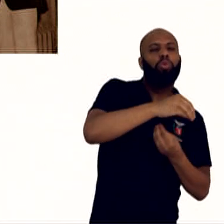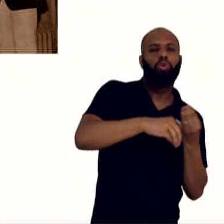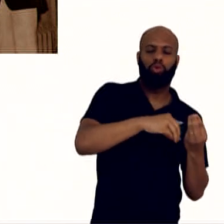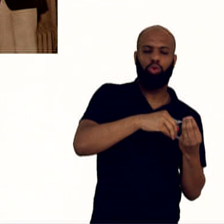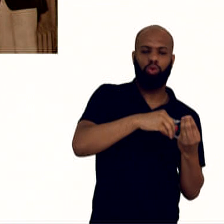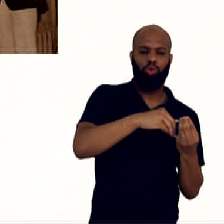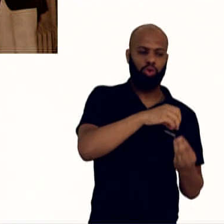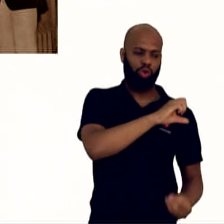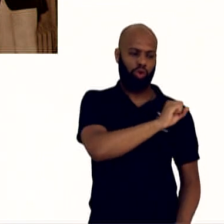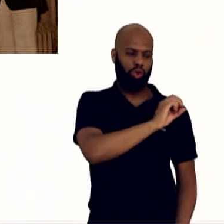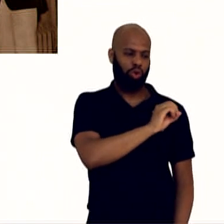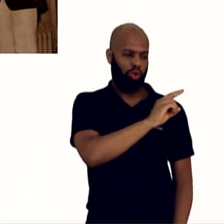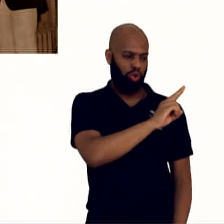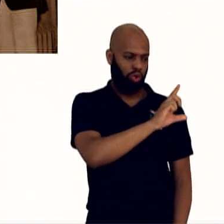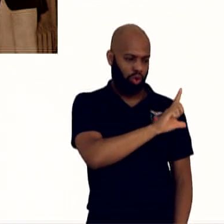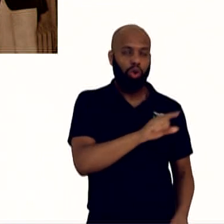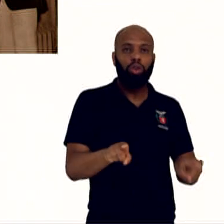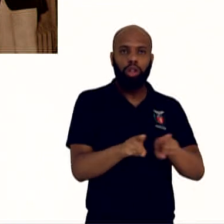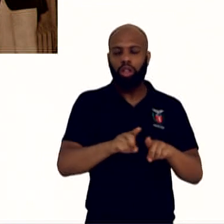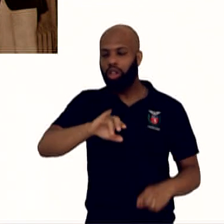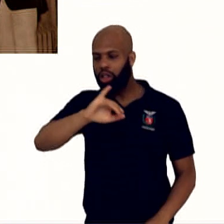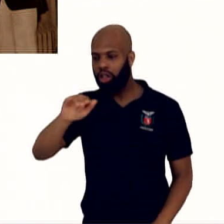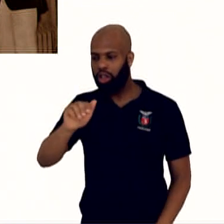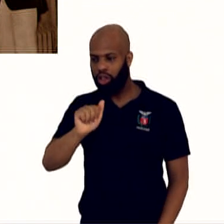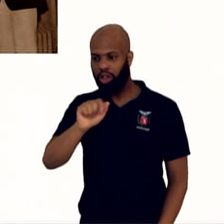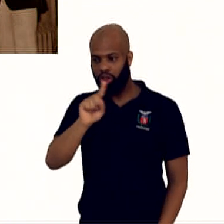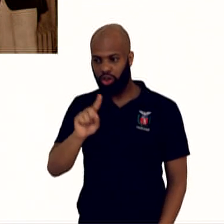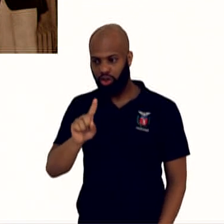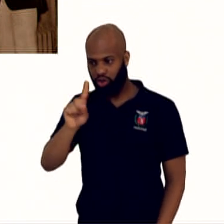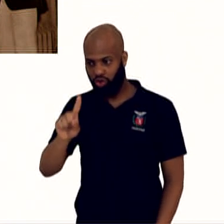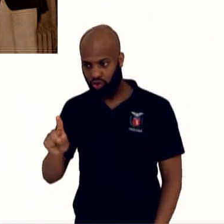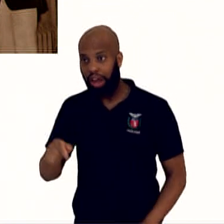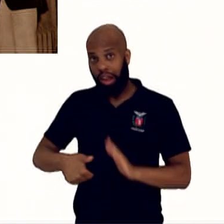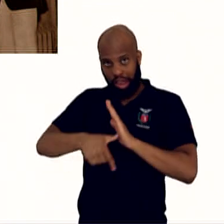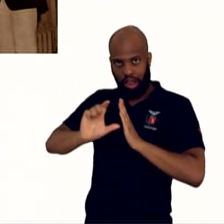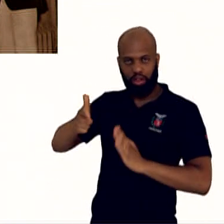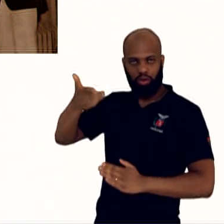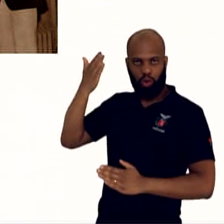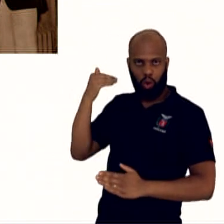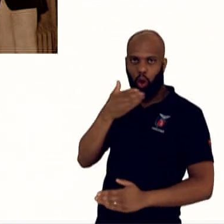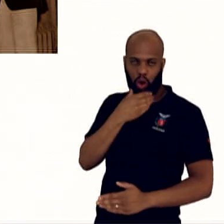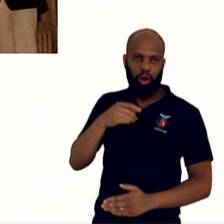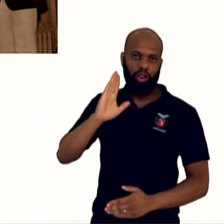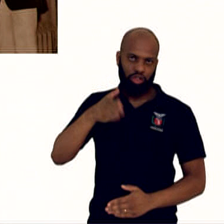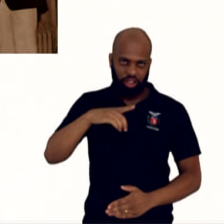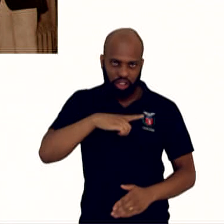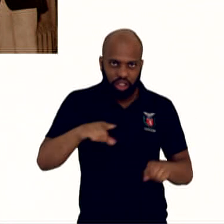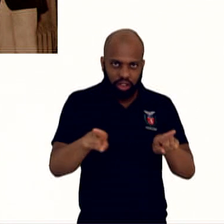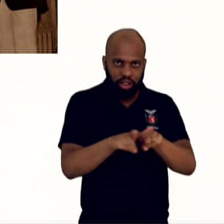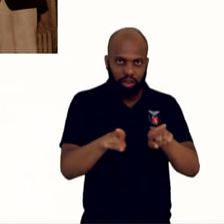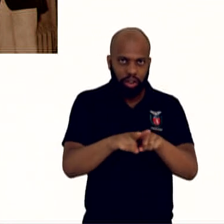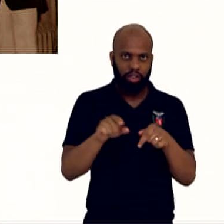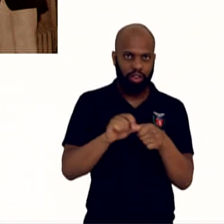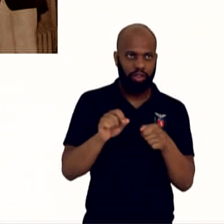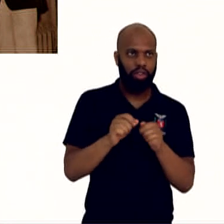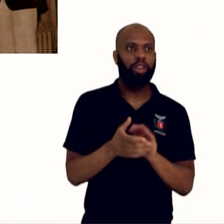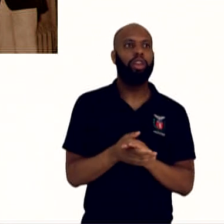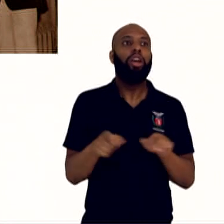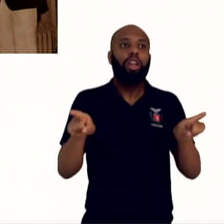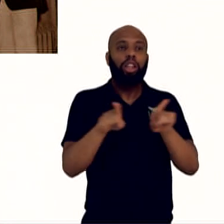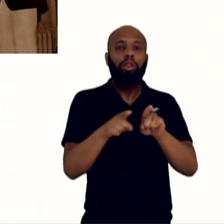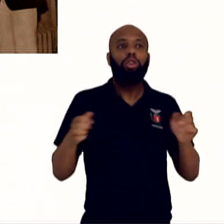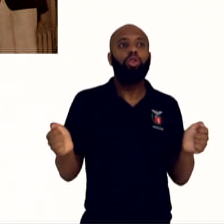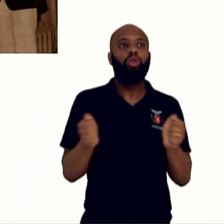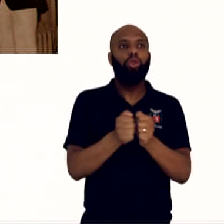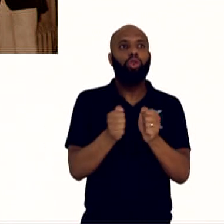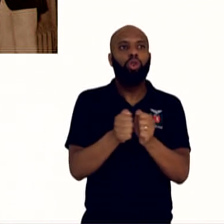jazz, que o Horácio já tinha feito, e trouxeram mais o rhythm and